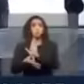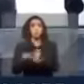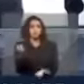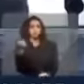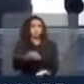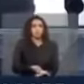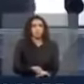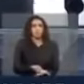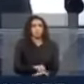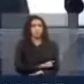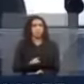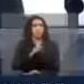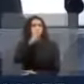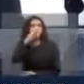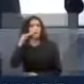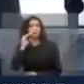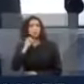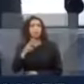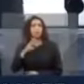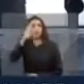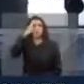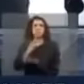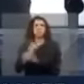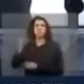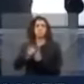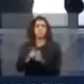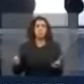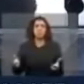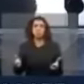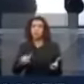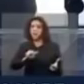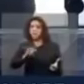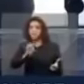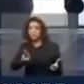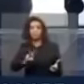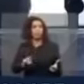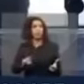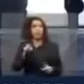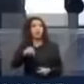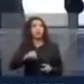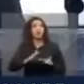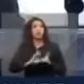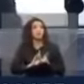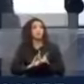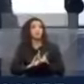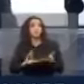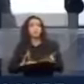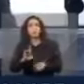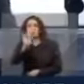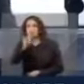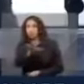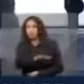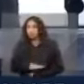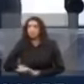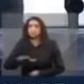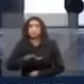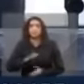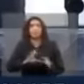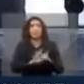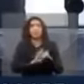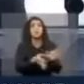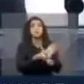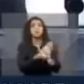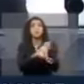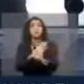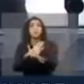fascista, marxista ou ateu. Vivemos em um Estado democrático de direito, em que a liberdade de